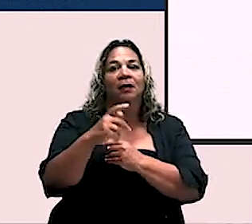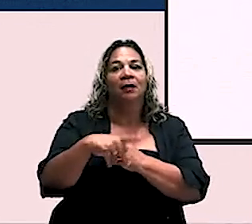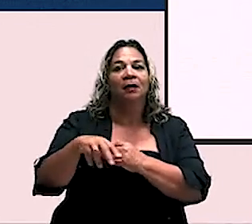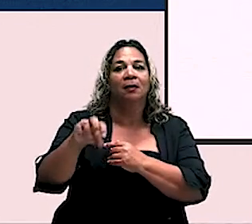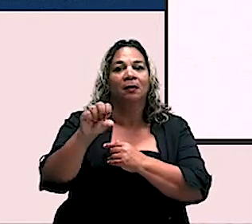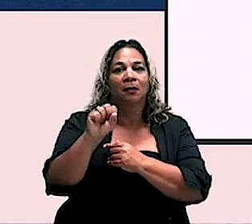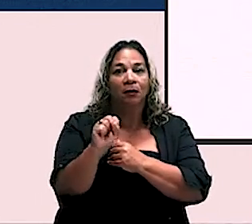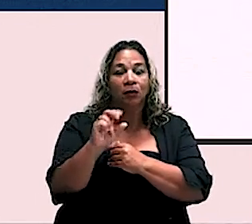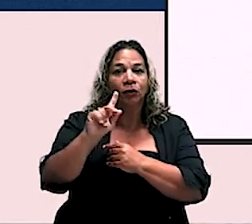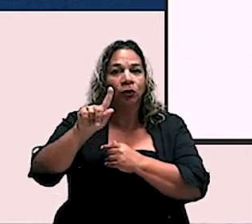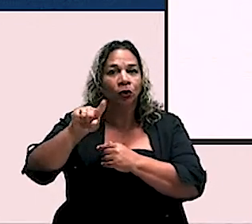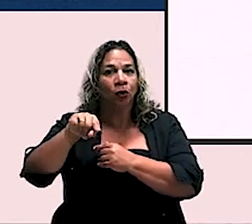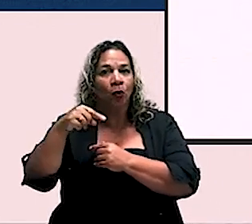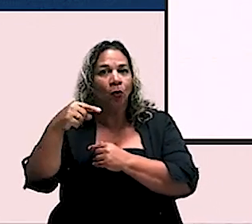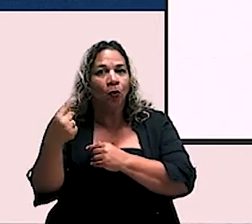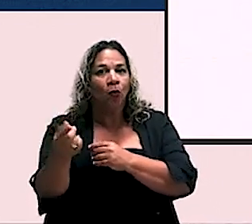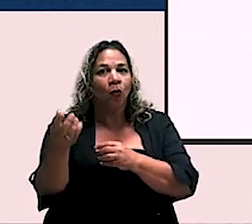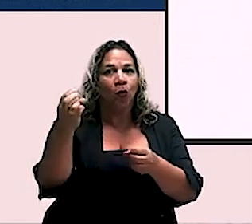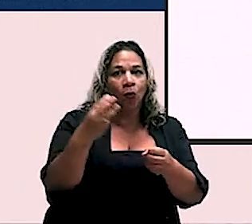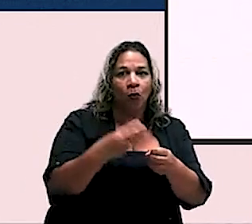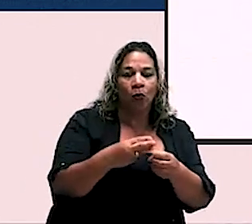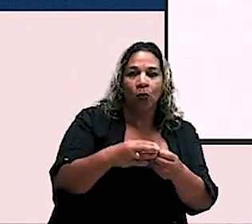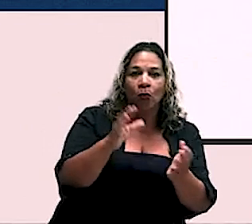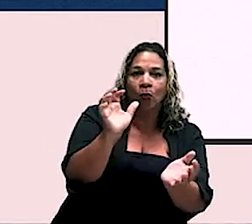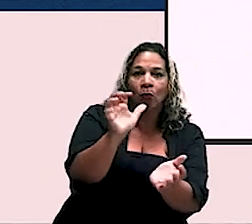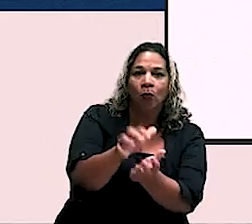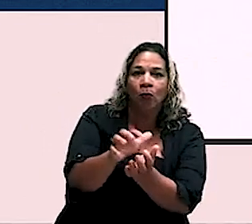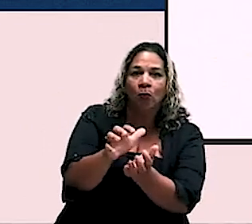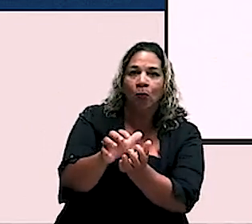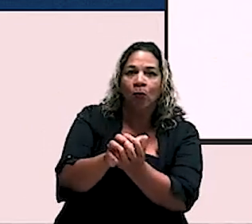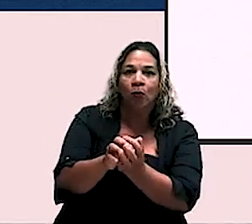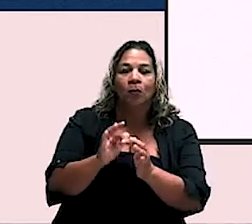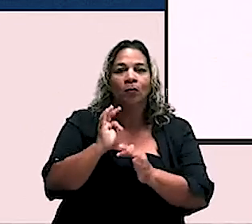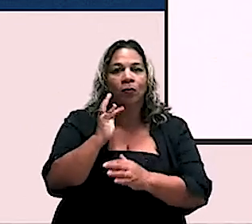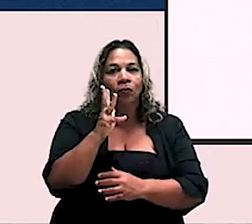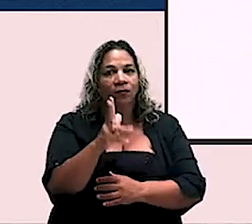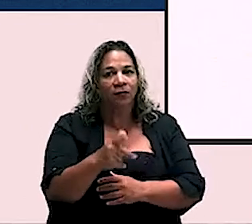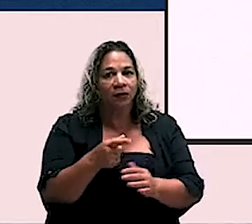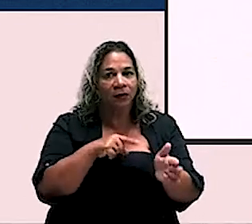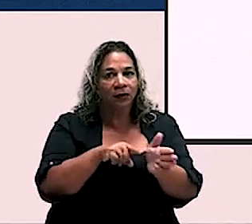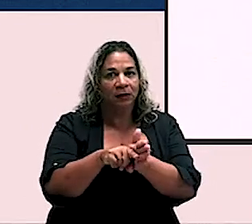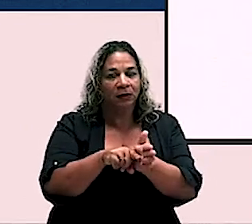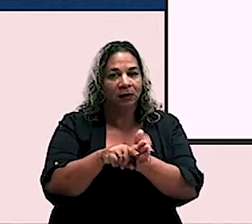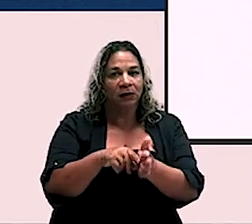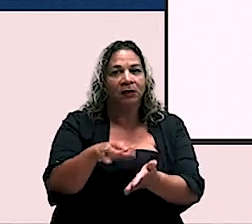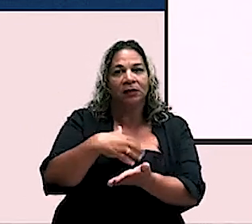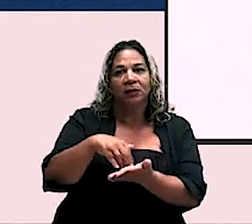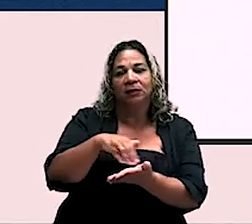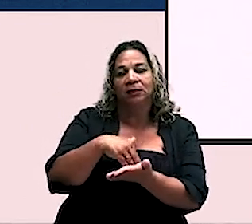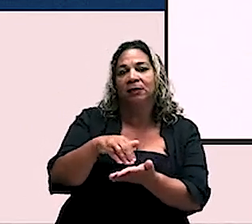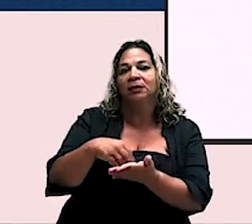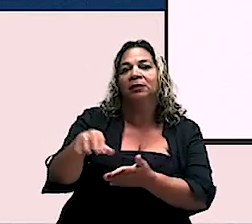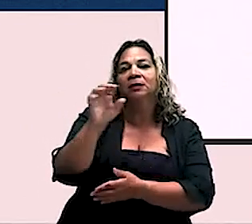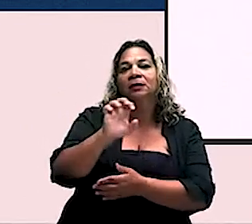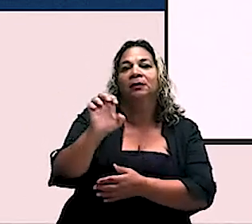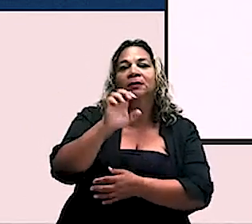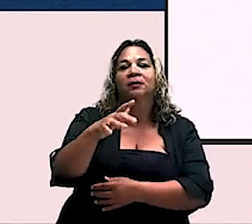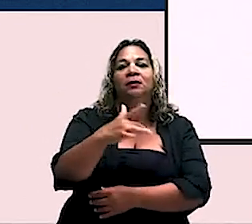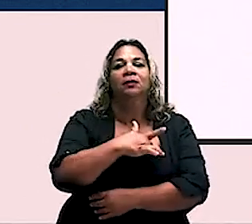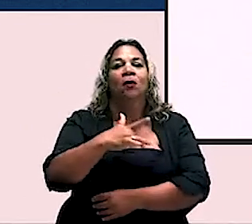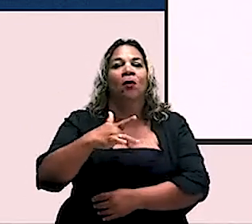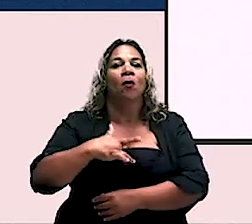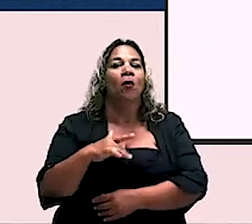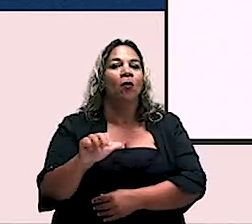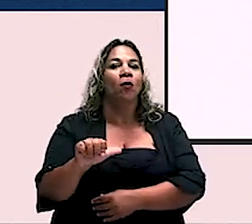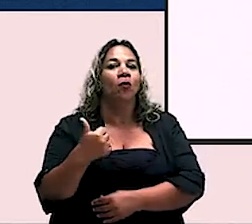municípios pernambucanos, e, por fim, também há uma fiscalização específica na Secretaria Estadual de Saúde, onde será